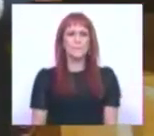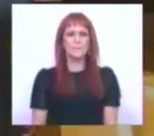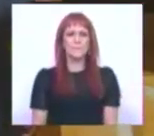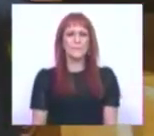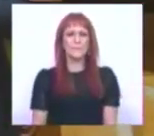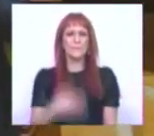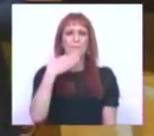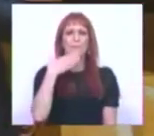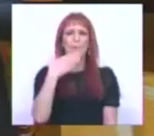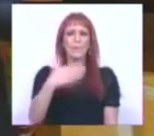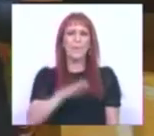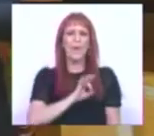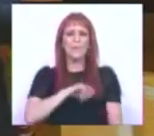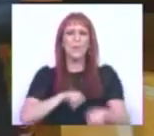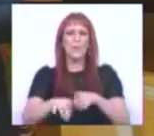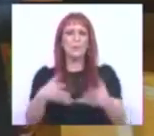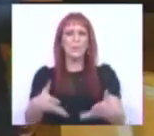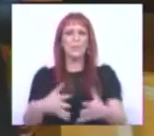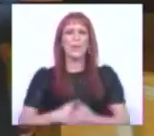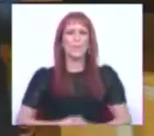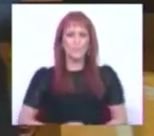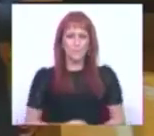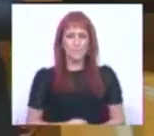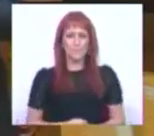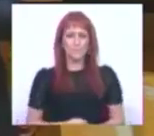Muito obrigada, Sr. Deputado.